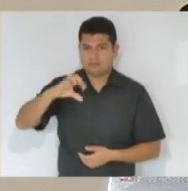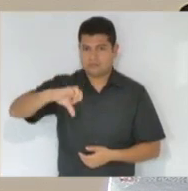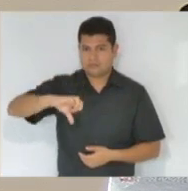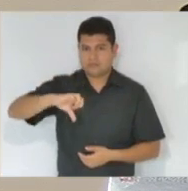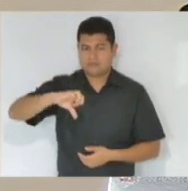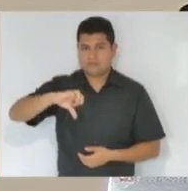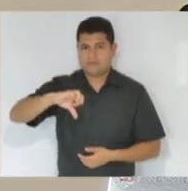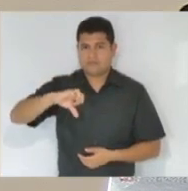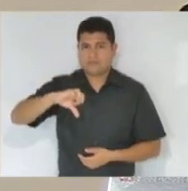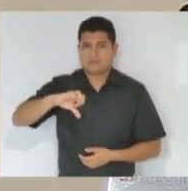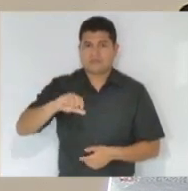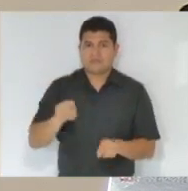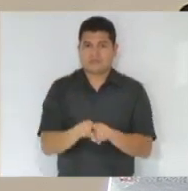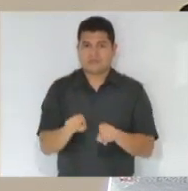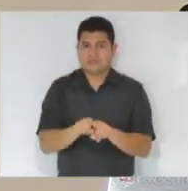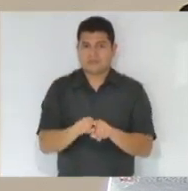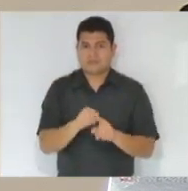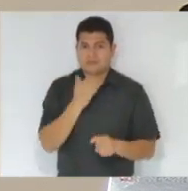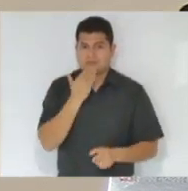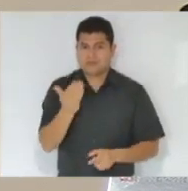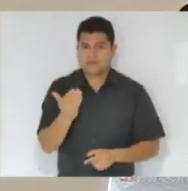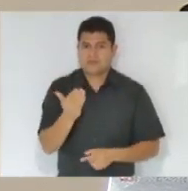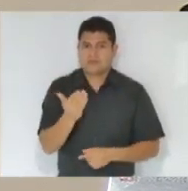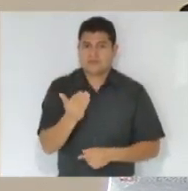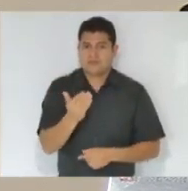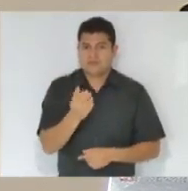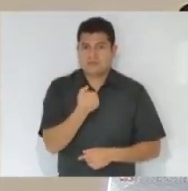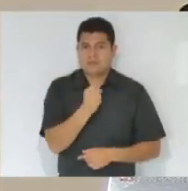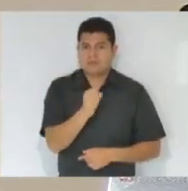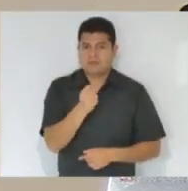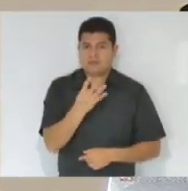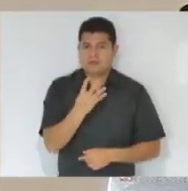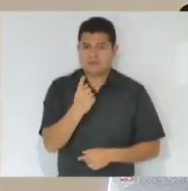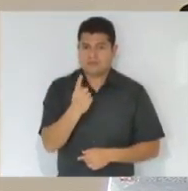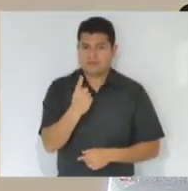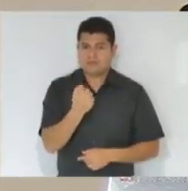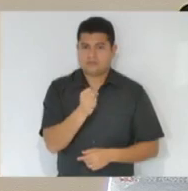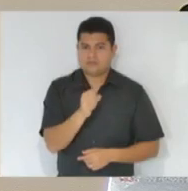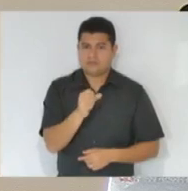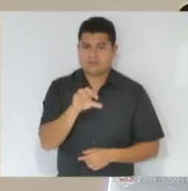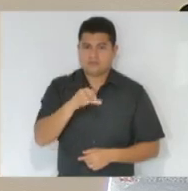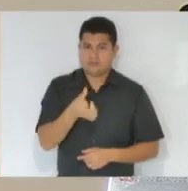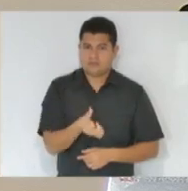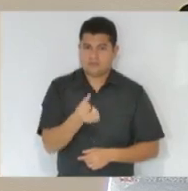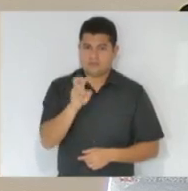339/2019, bem como os requerimentos número 841 e